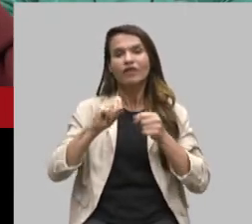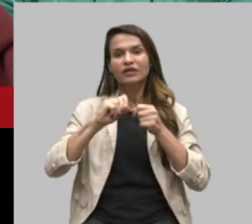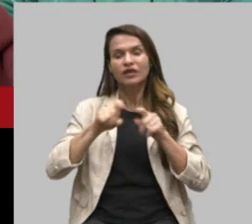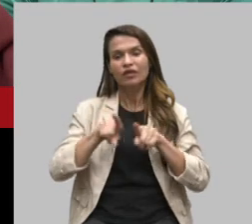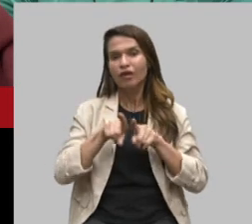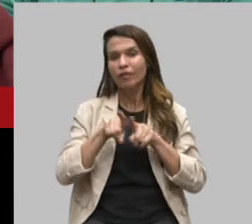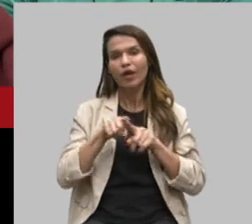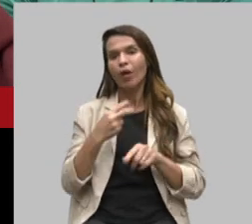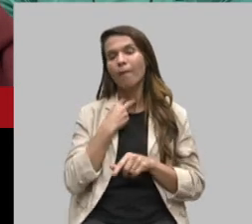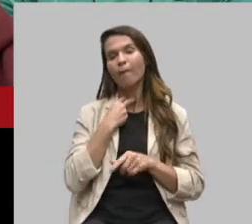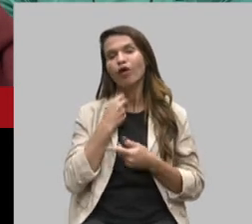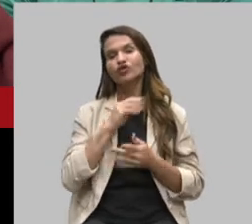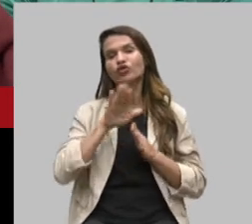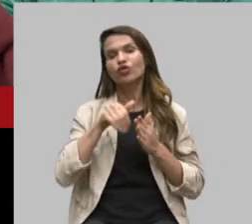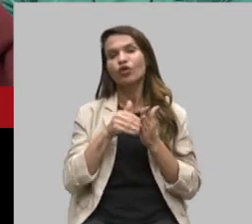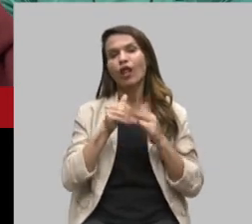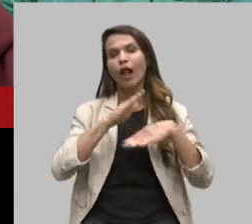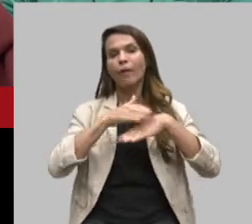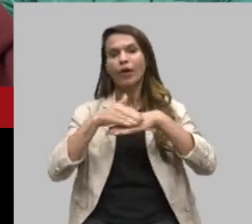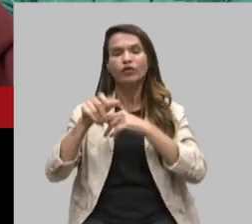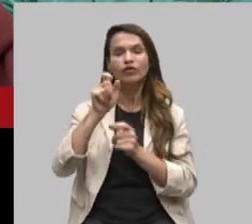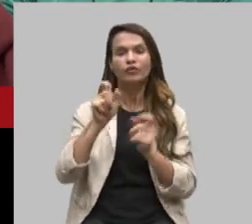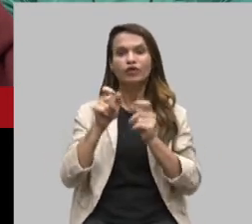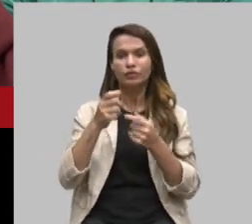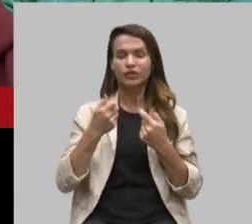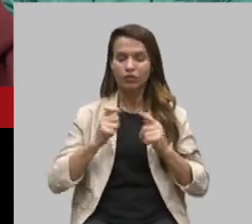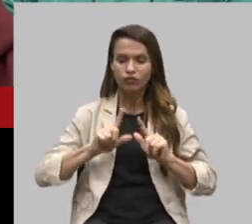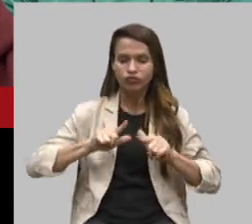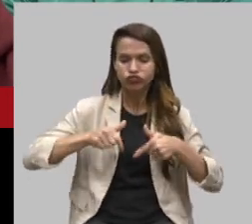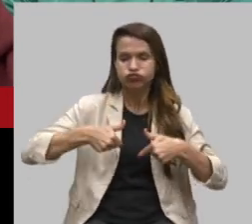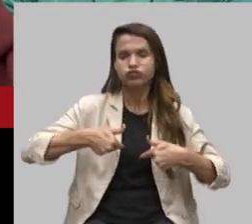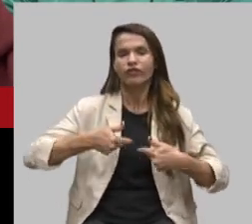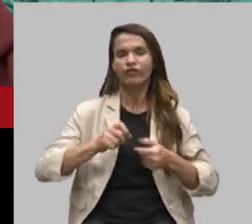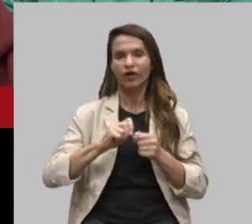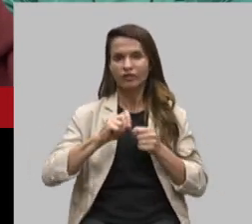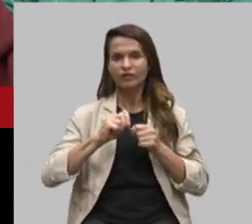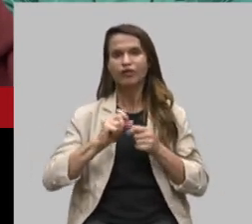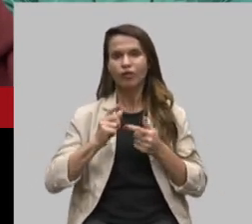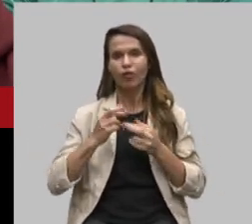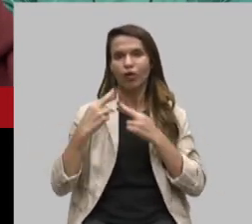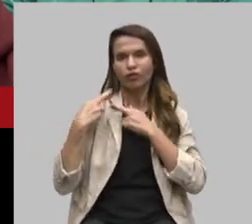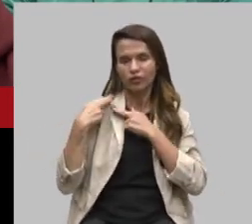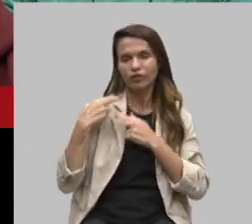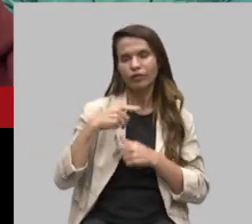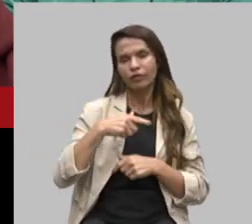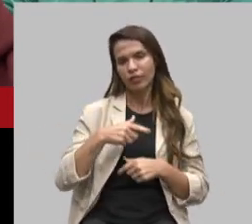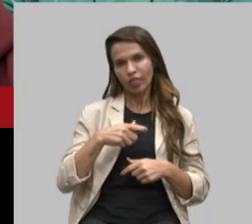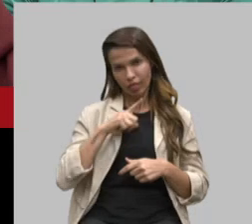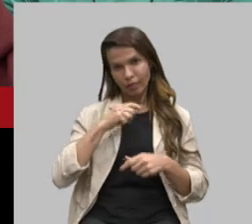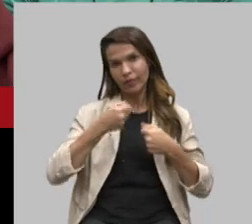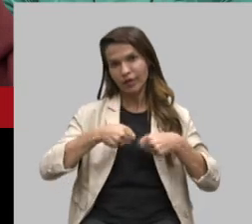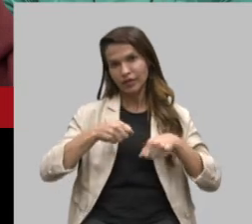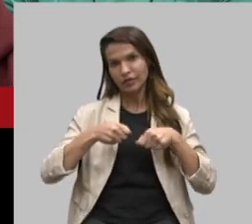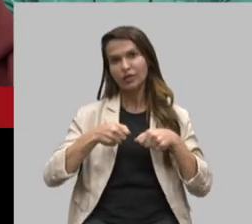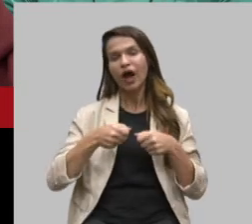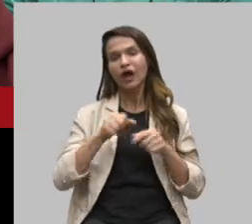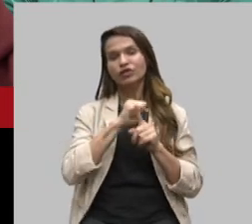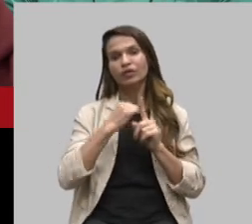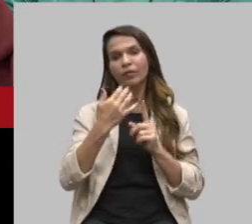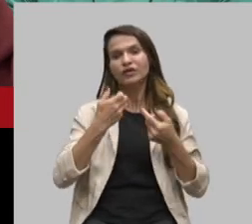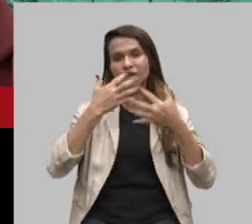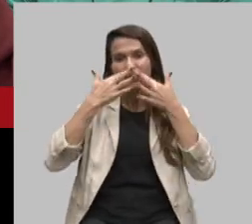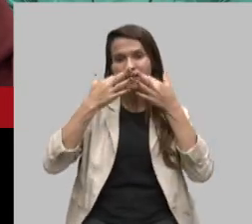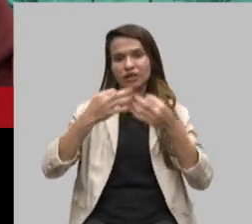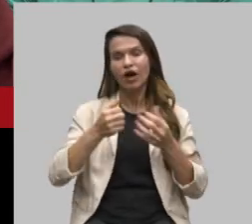pode deixar tudo na mão das pessoas a gente tem que fazer a nossa parte e a sociedade ela precisa desse desse dessa atenção a juventude precisa